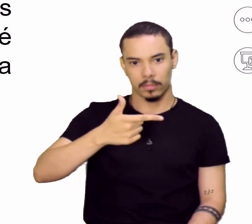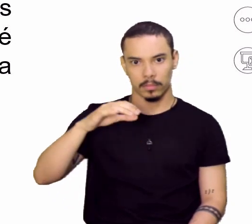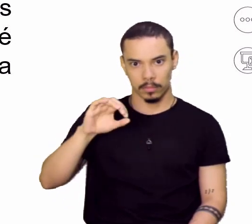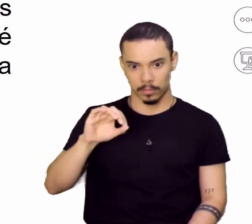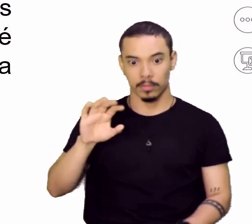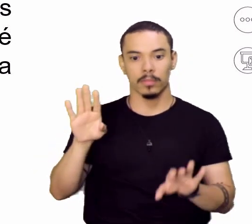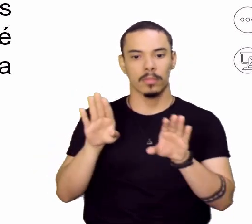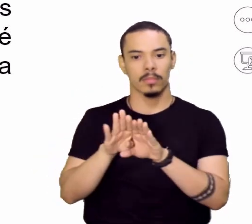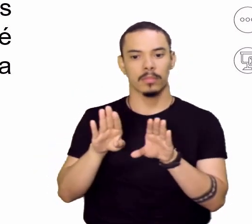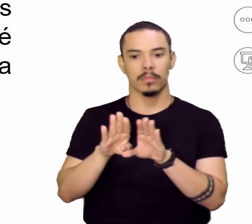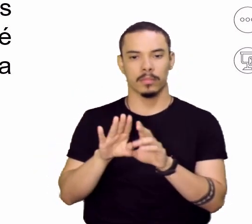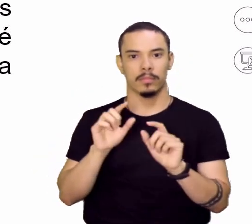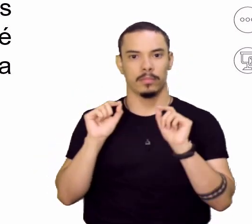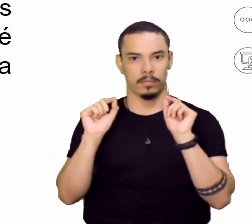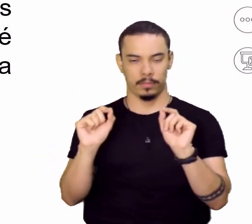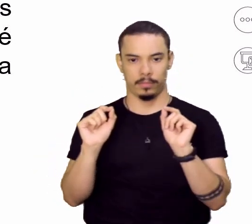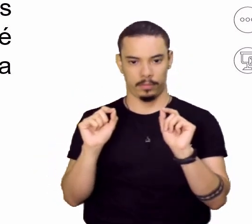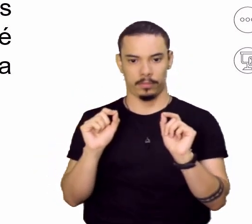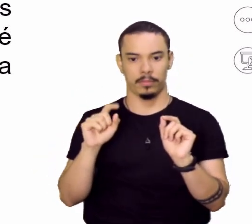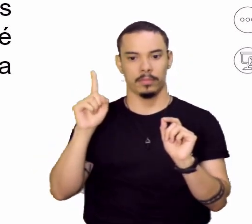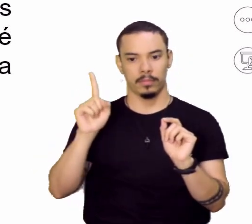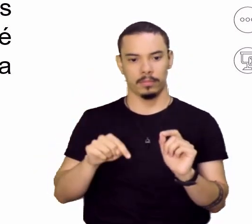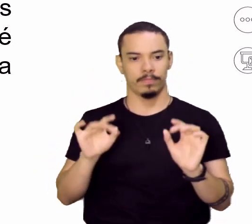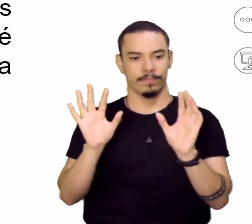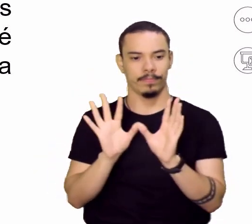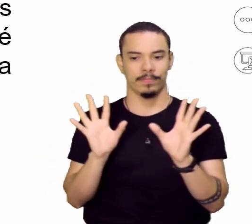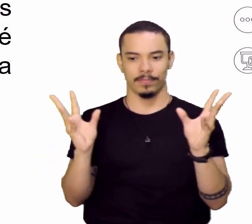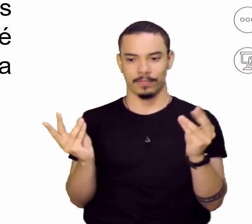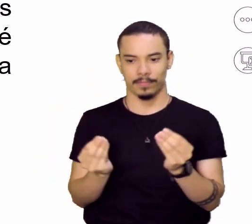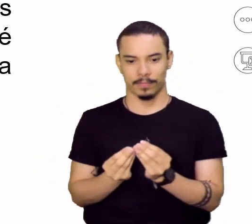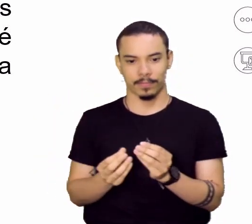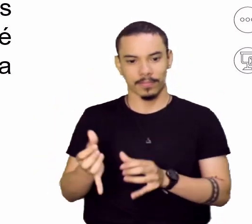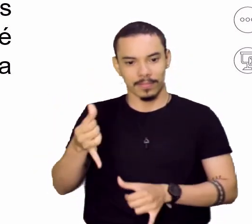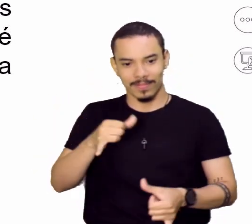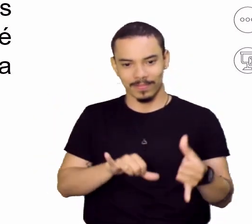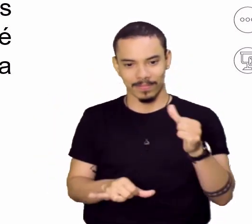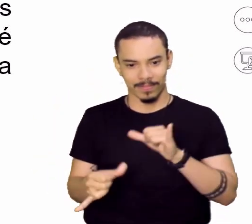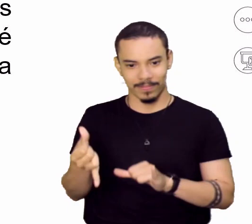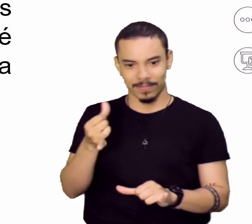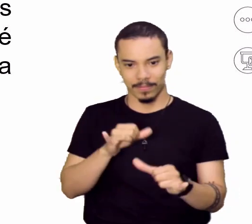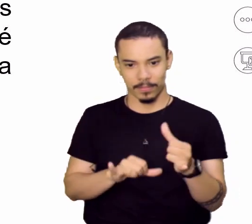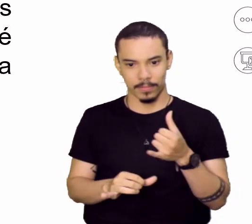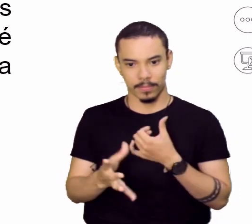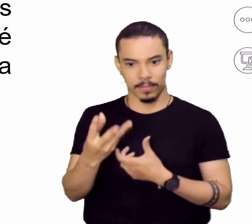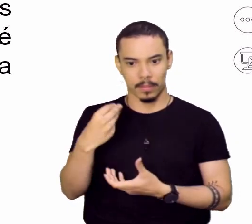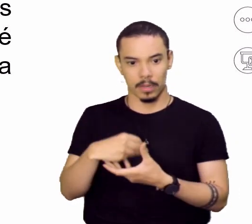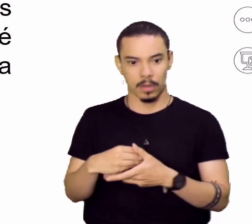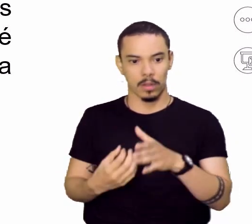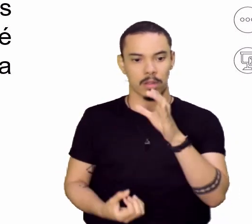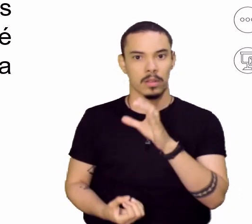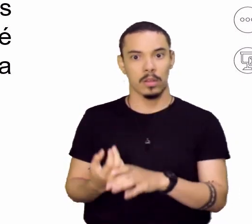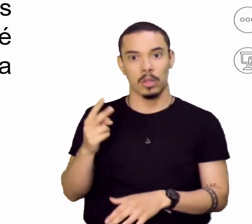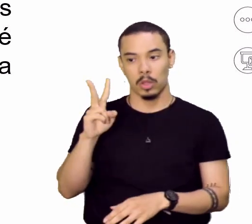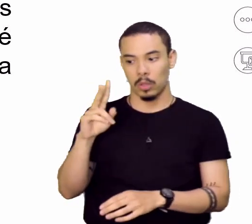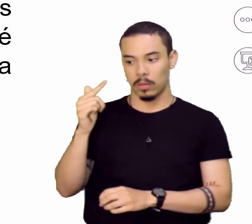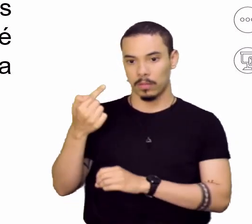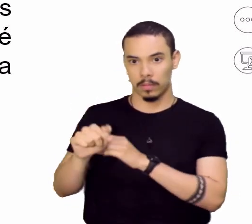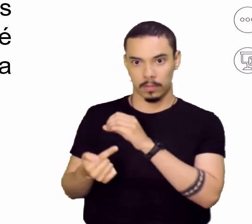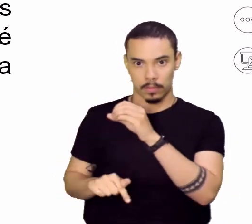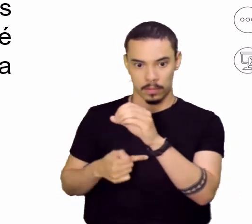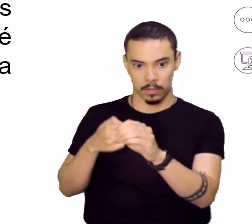e que ela é uma substância química cujas moléculas são formadas por 2 átomos